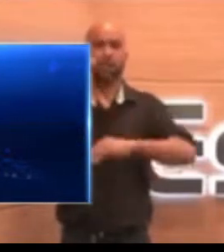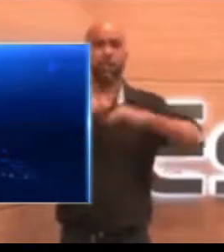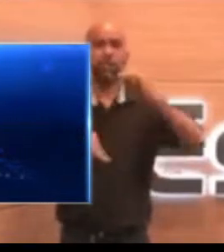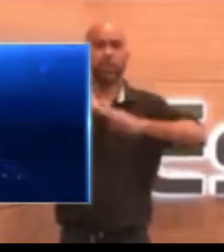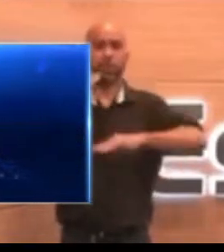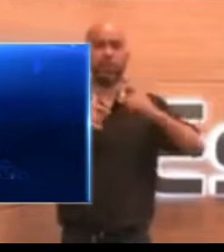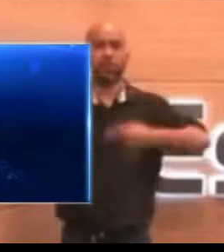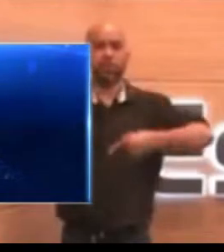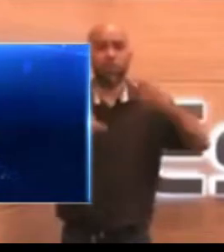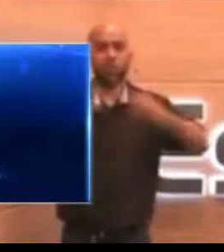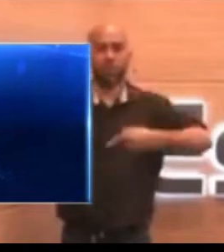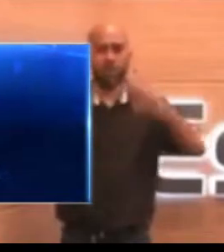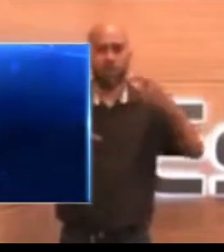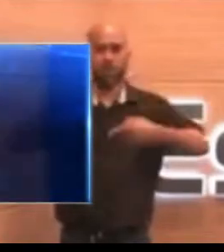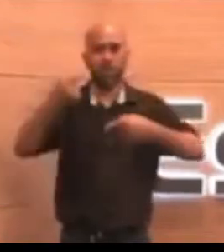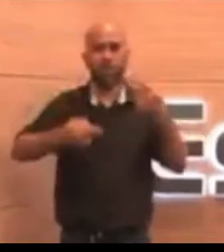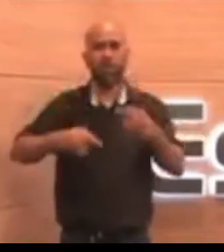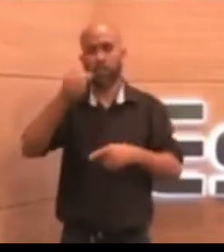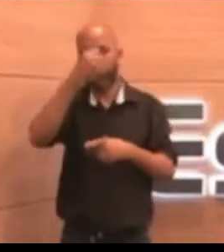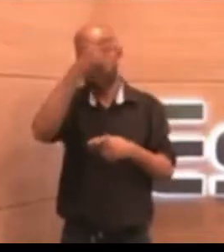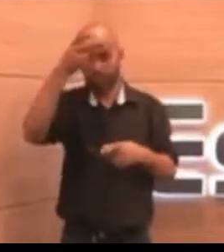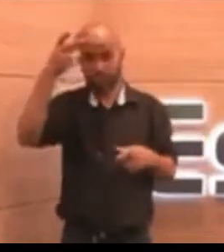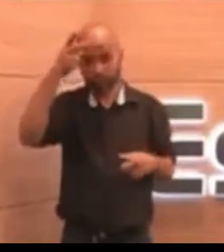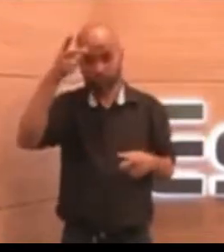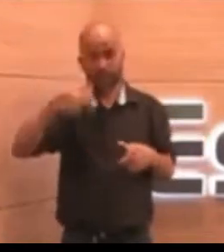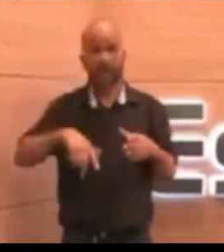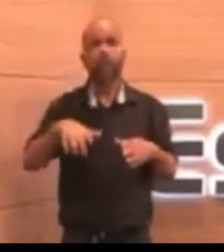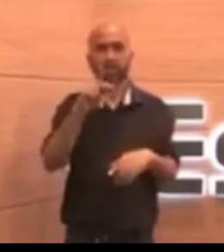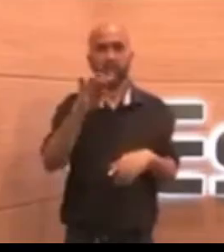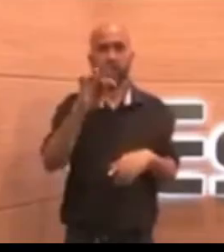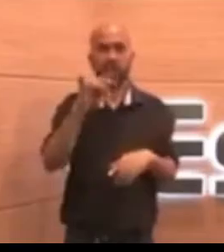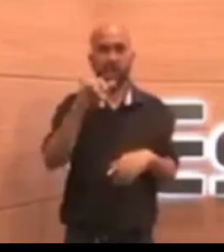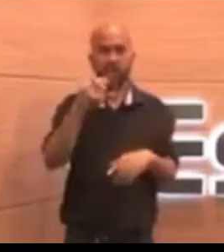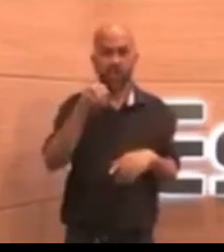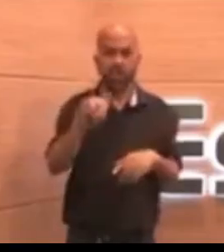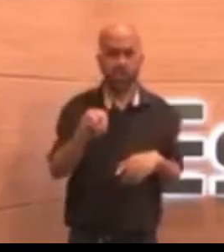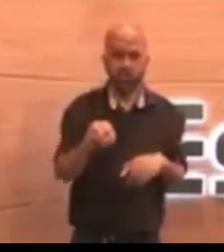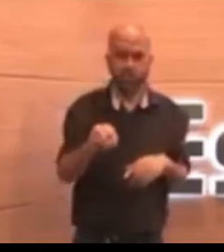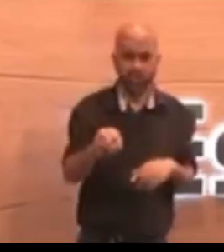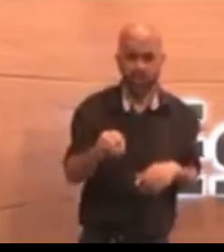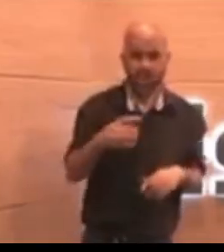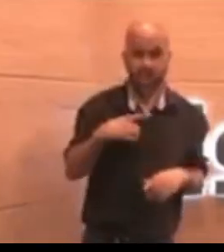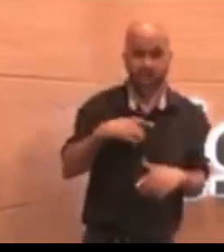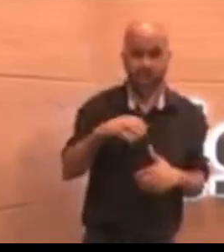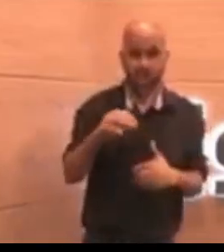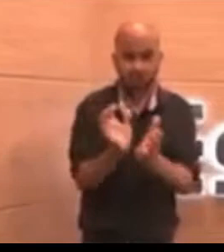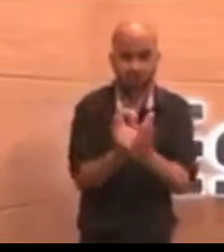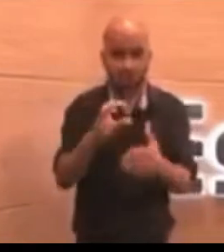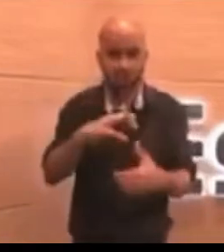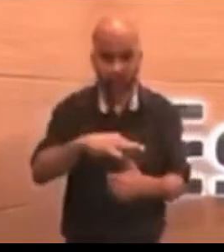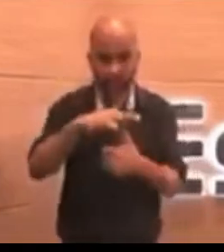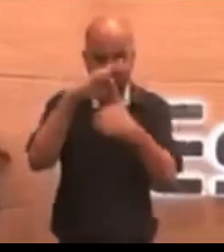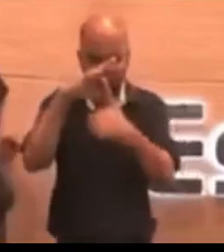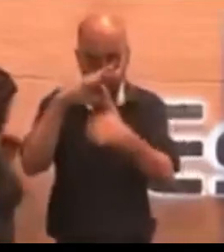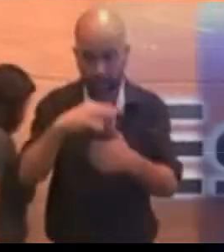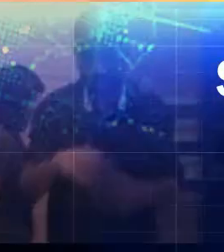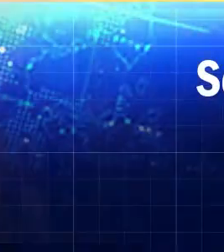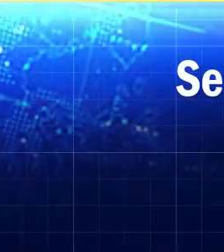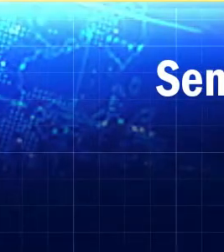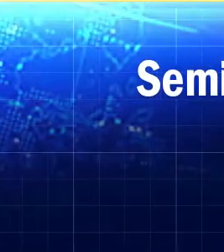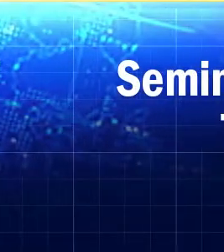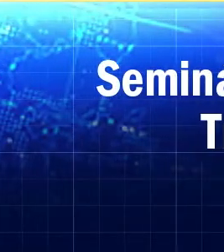processos seletivos do mercado de trabalho em relação às pessoas negras. Essa elite, ela vinha perdendo